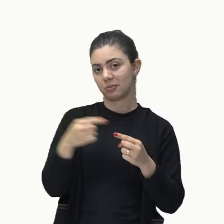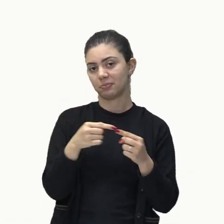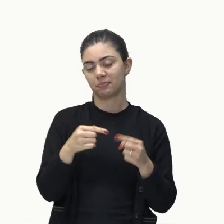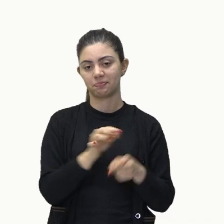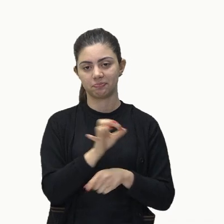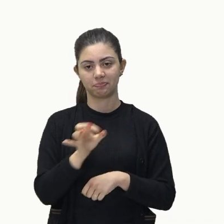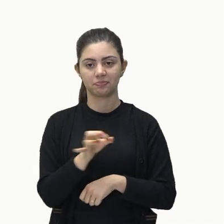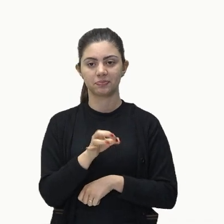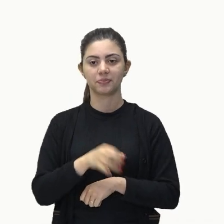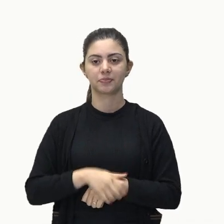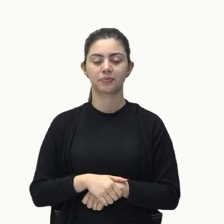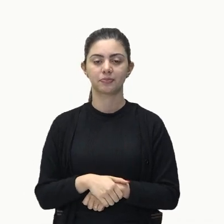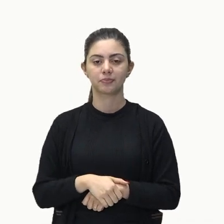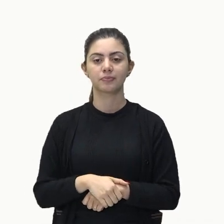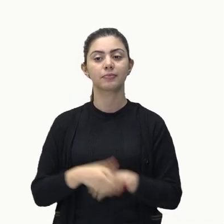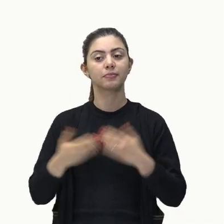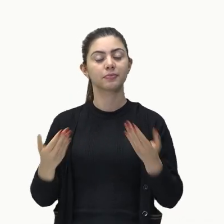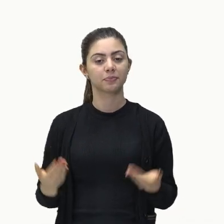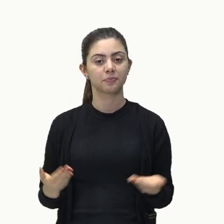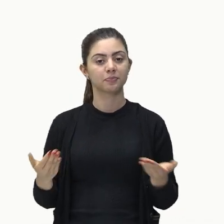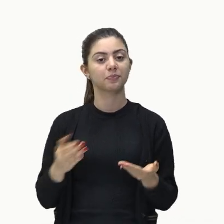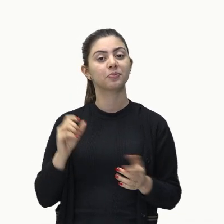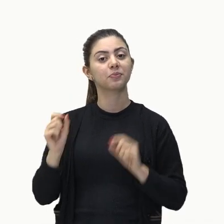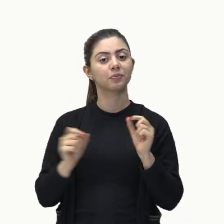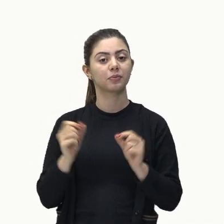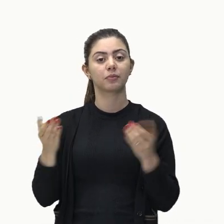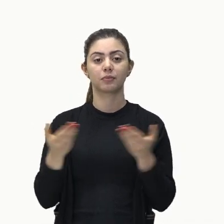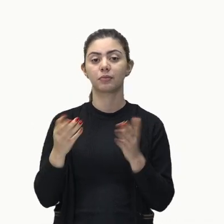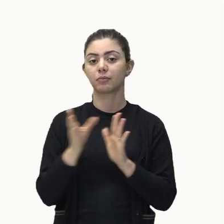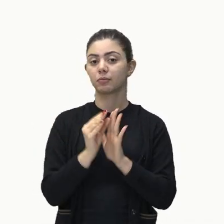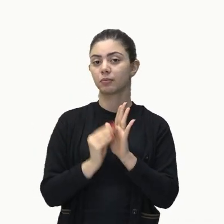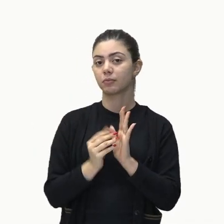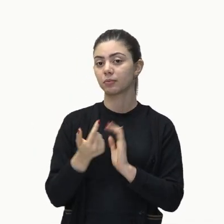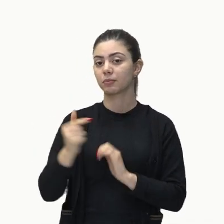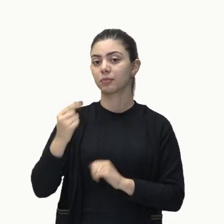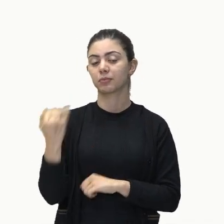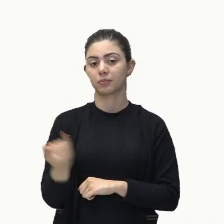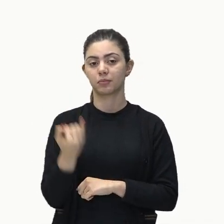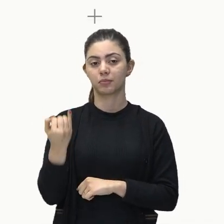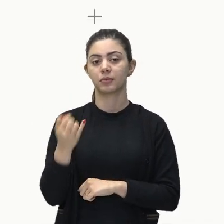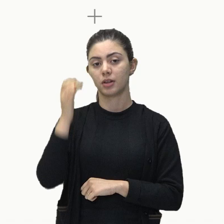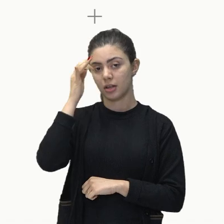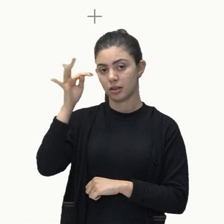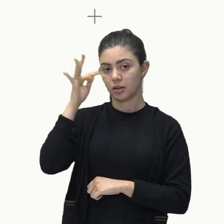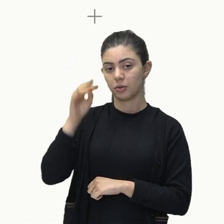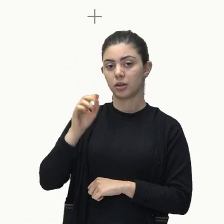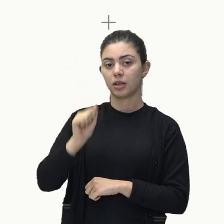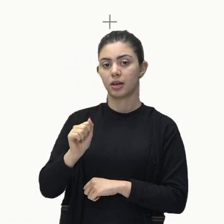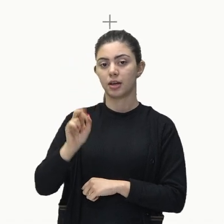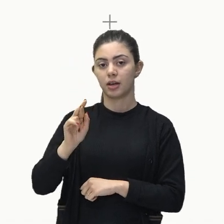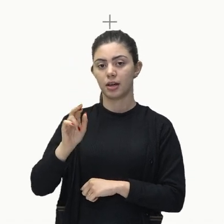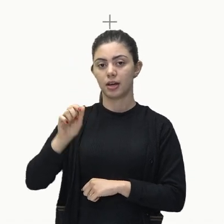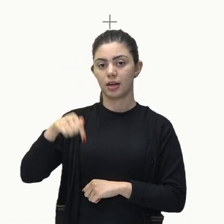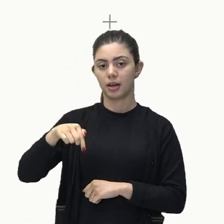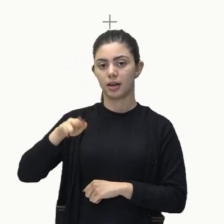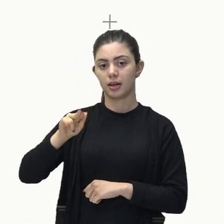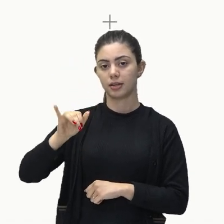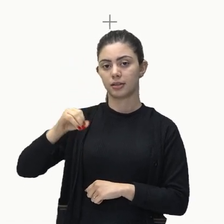pessoal? Agora, pessoal, vamos passar para um outro conteúdo importante, que é o teorema de Arquimedes. Olha